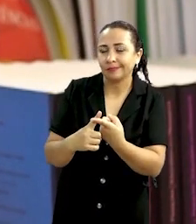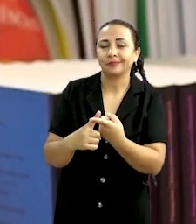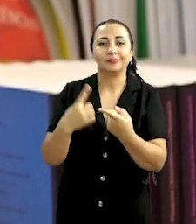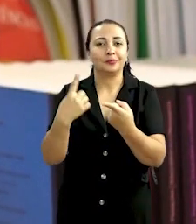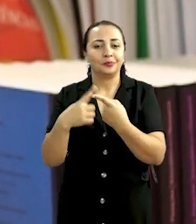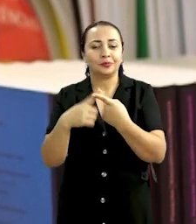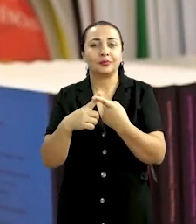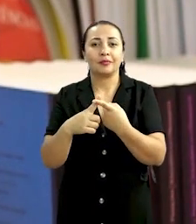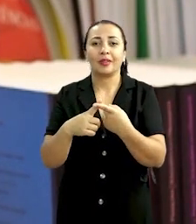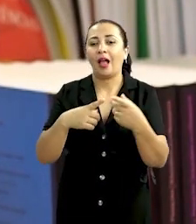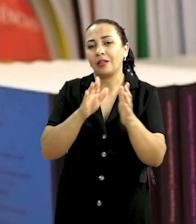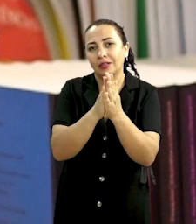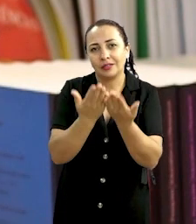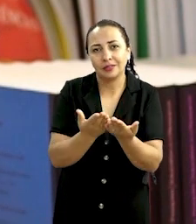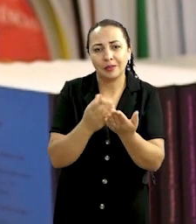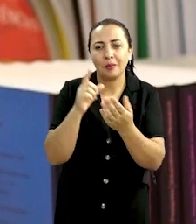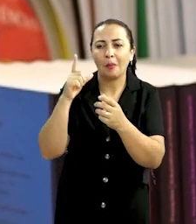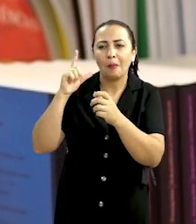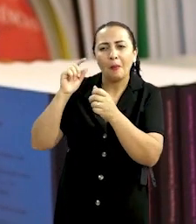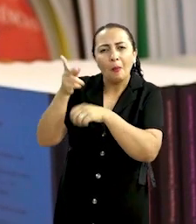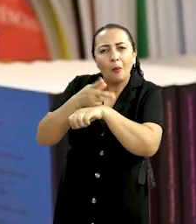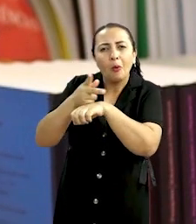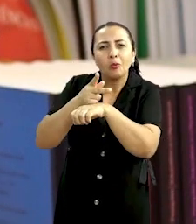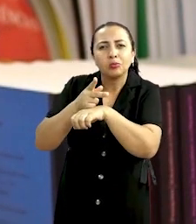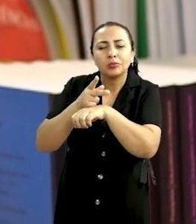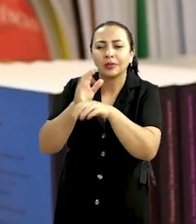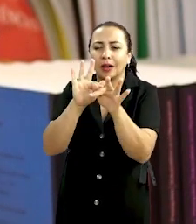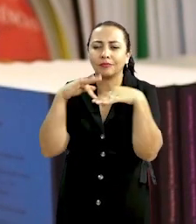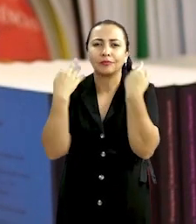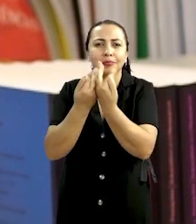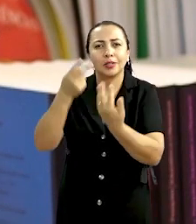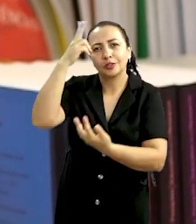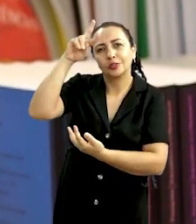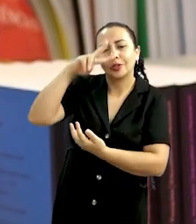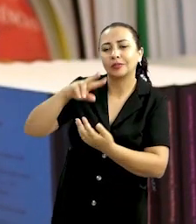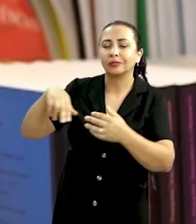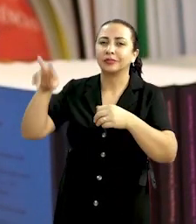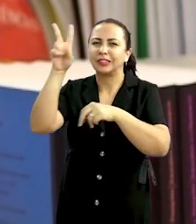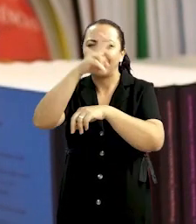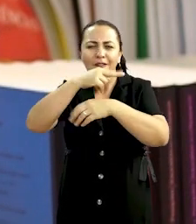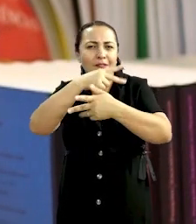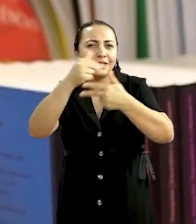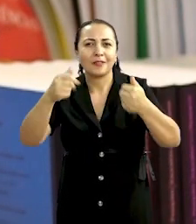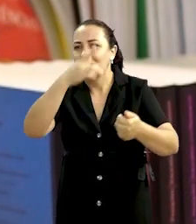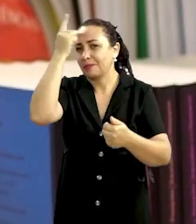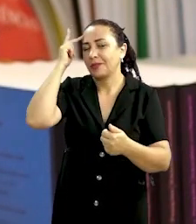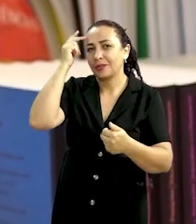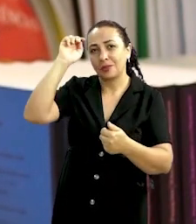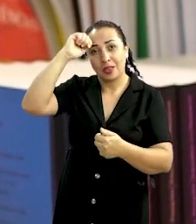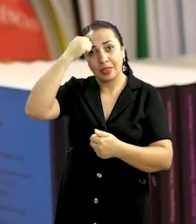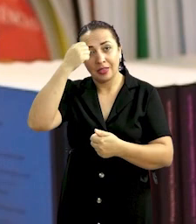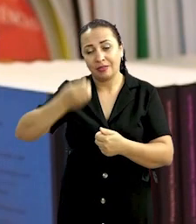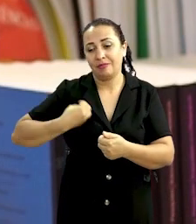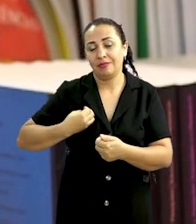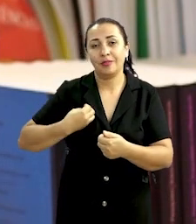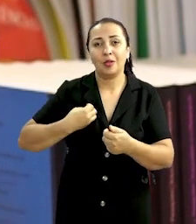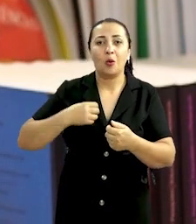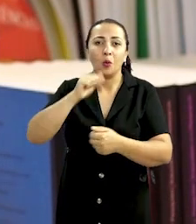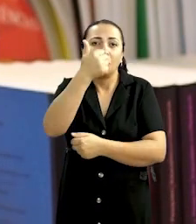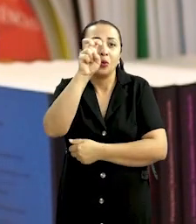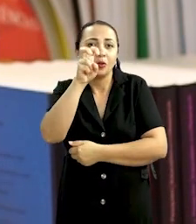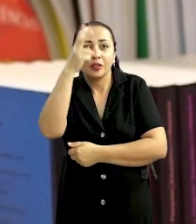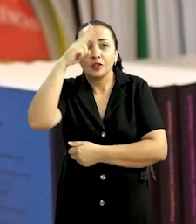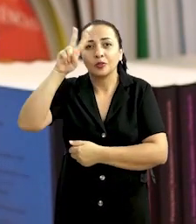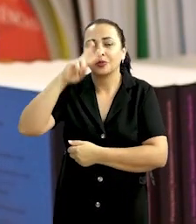obra, ela recupera a noção de ancestralidade e de várias personagens negras que estão nos